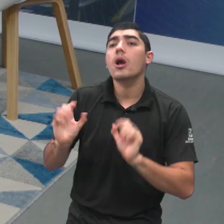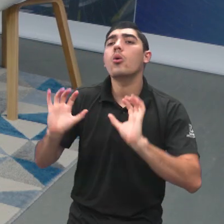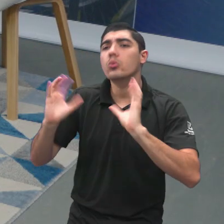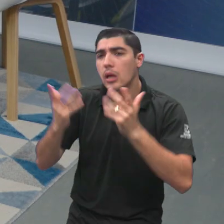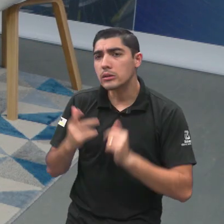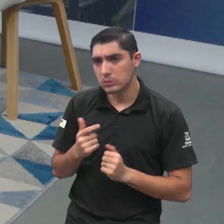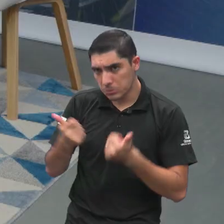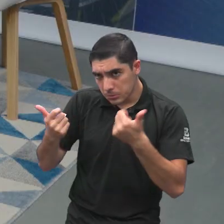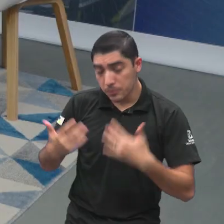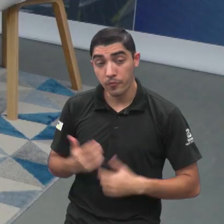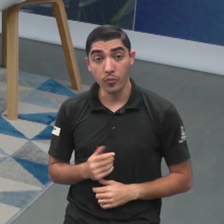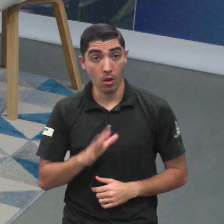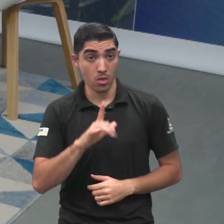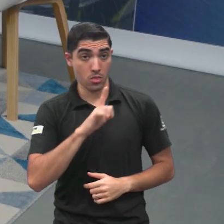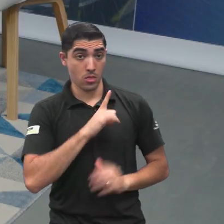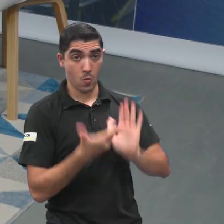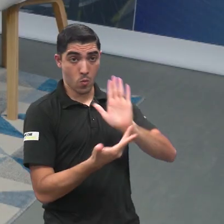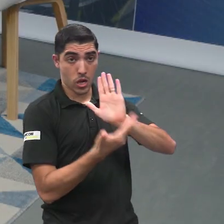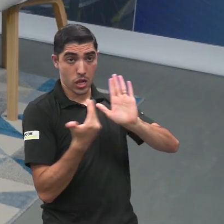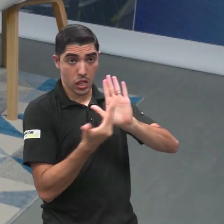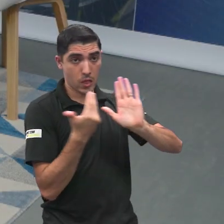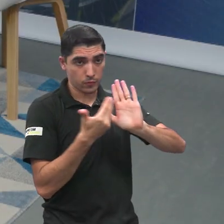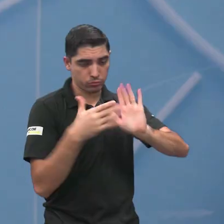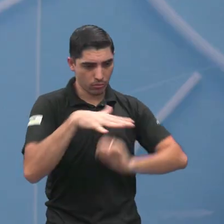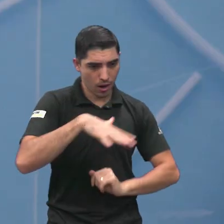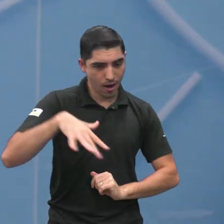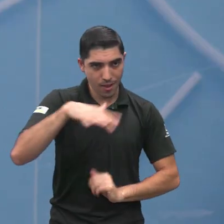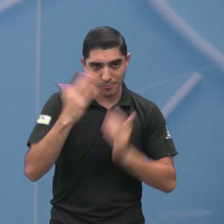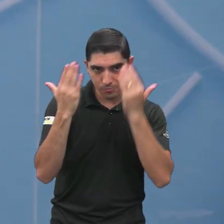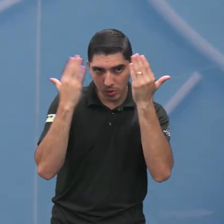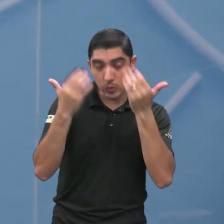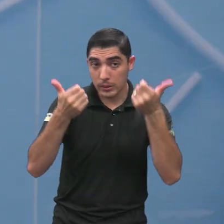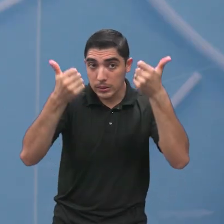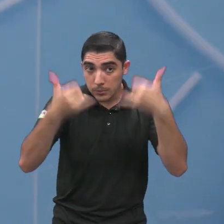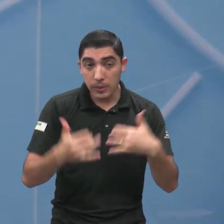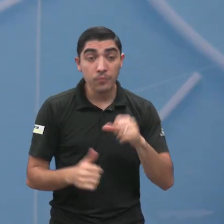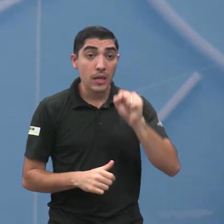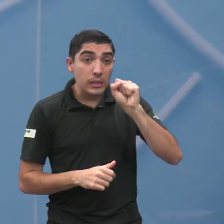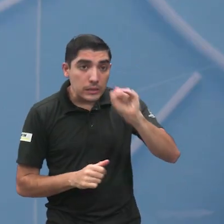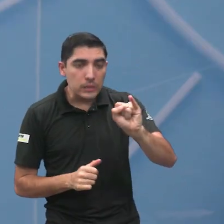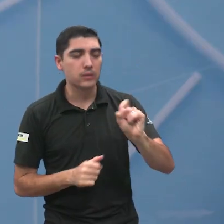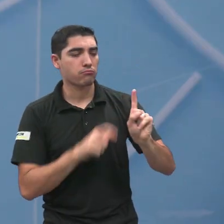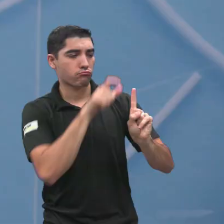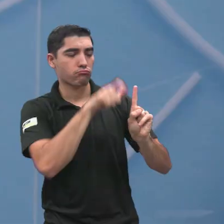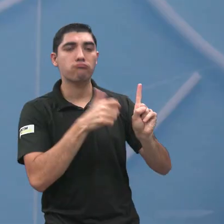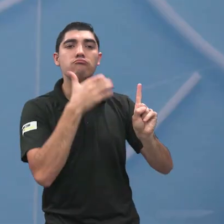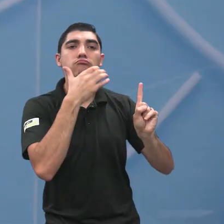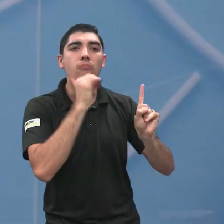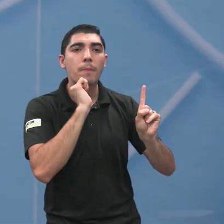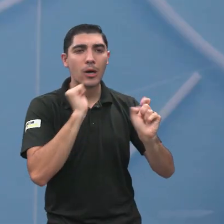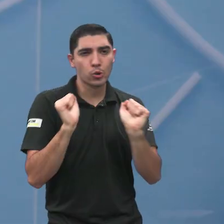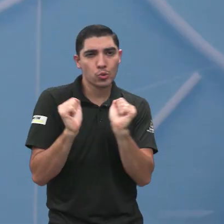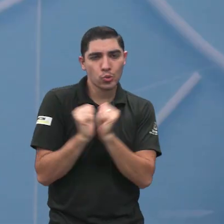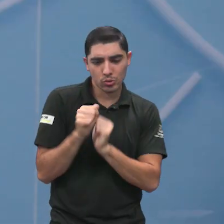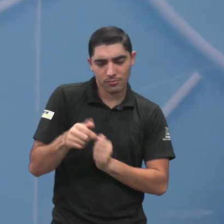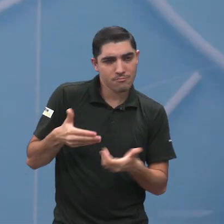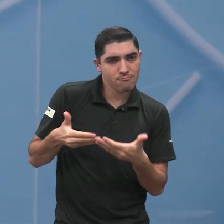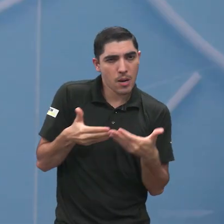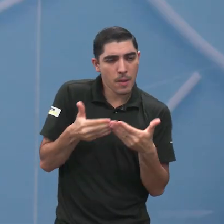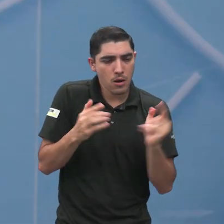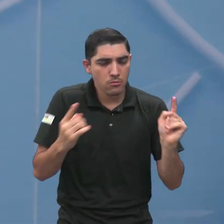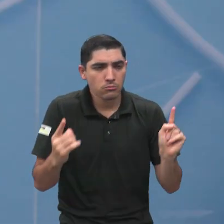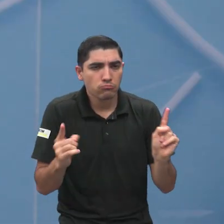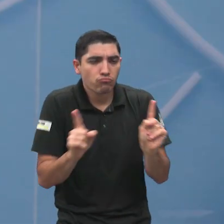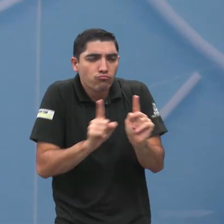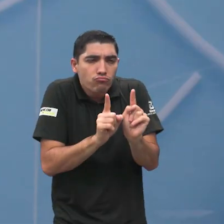da psicologia que fala bastante sobre esse momento inicial, onde nessa fase é construído um senso, digamos assim,